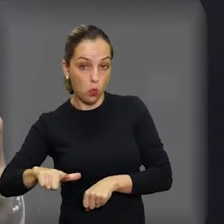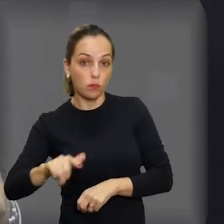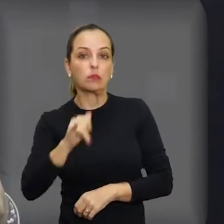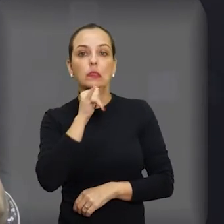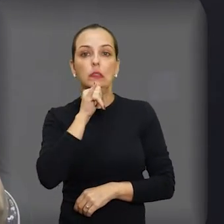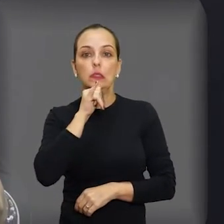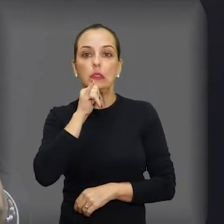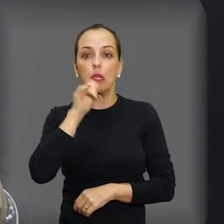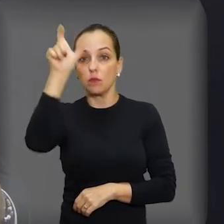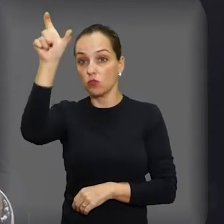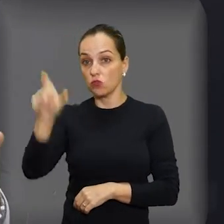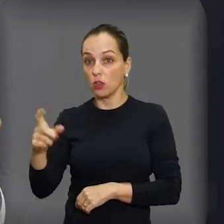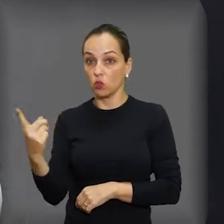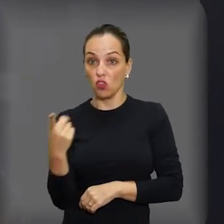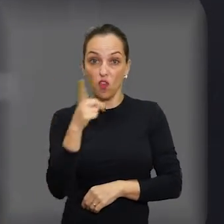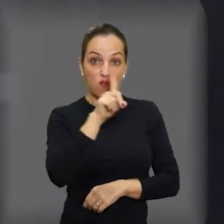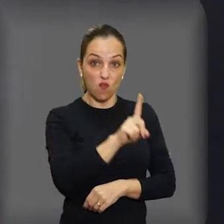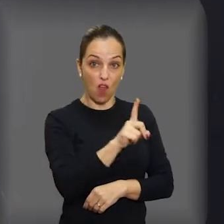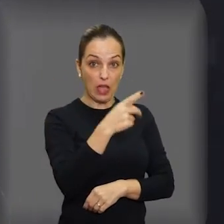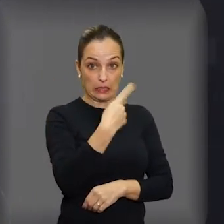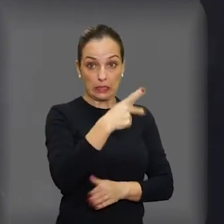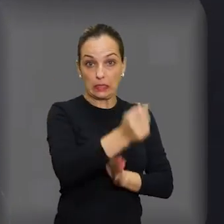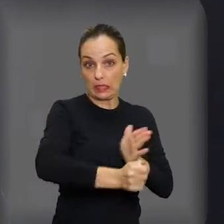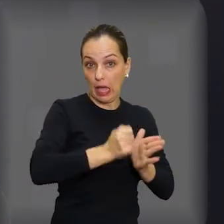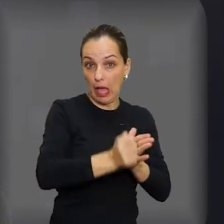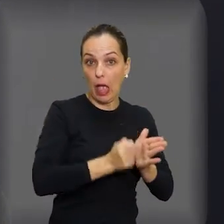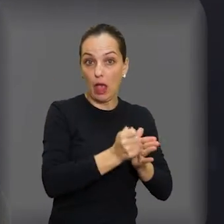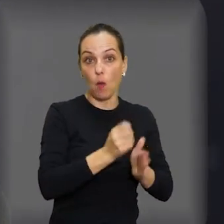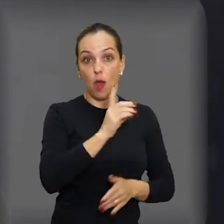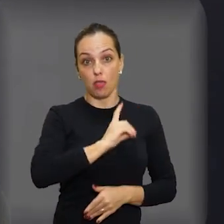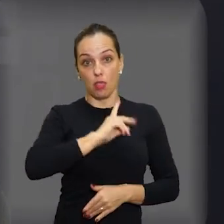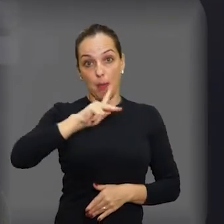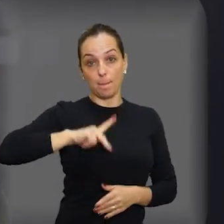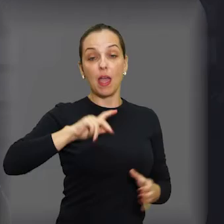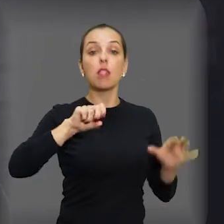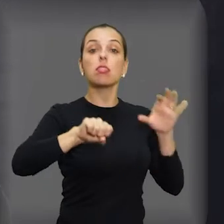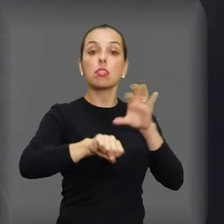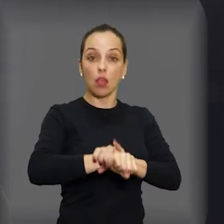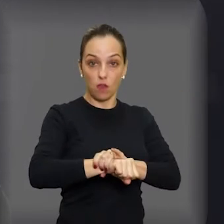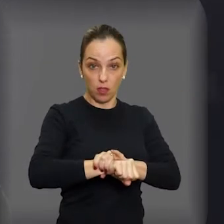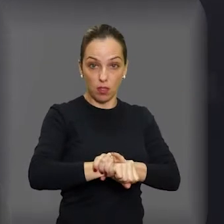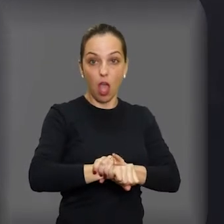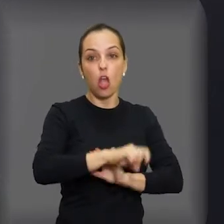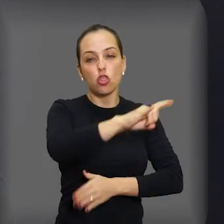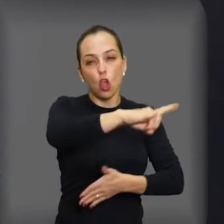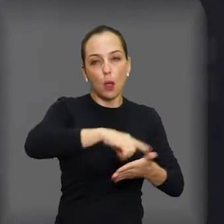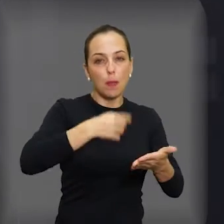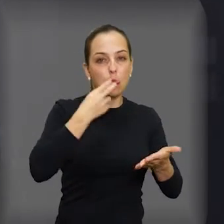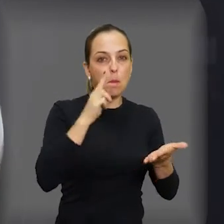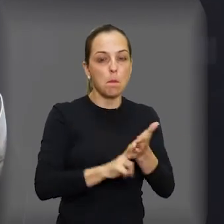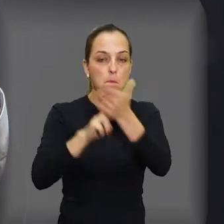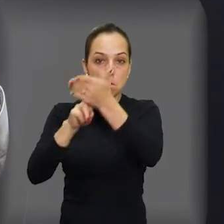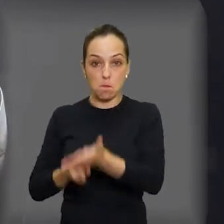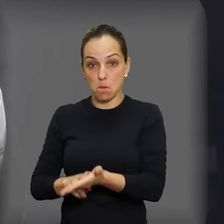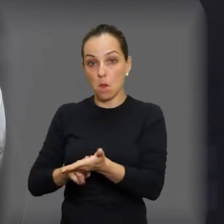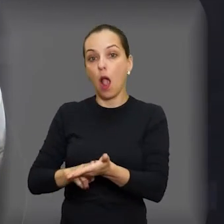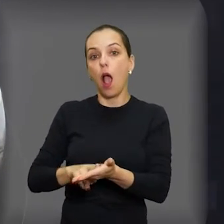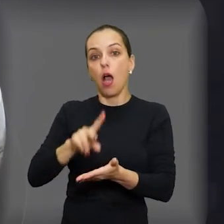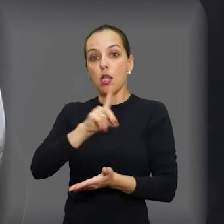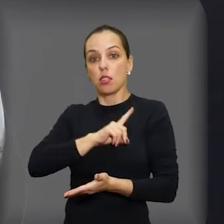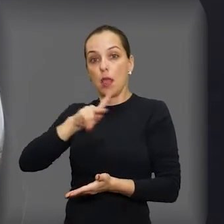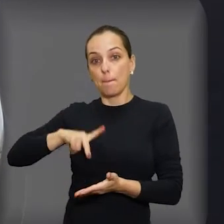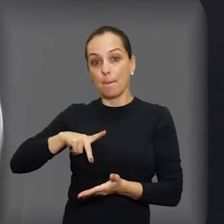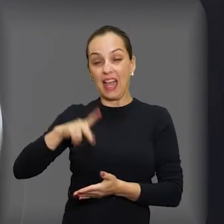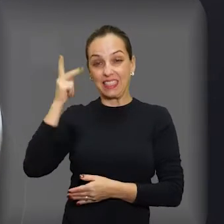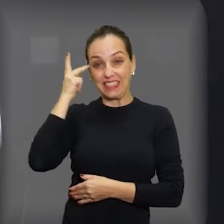outros estados da federação, a pessoa se dirige, por exemplo, até Araraquara, a gente faz a defesa, pega toda a documentação, a gente encaminha para a defensoria lá